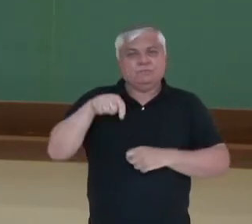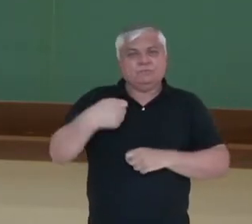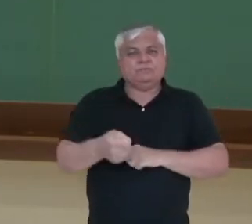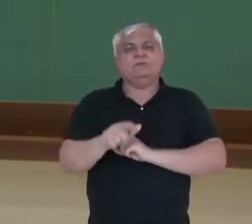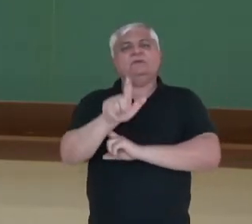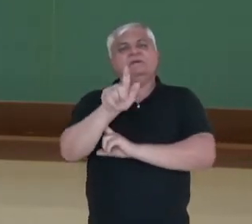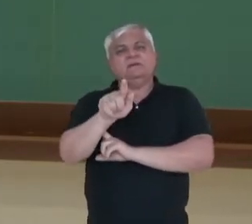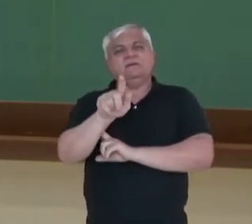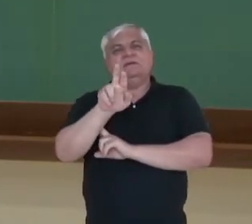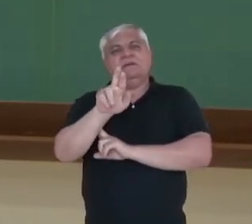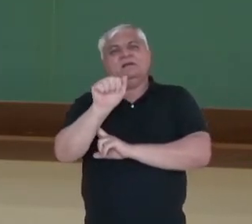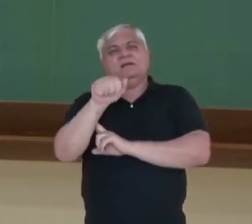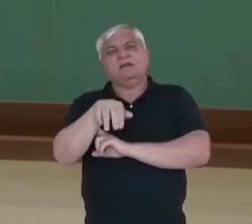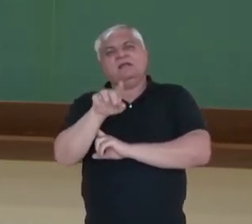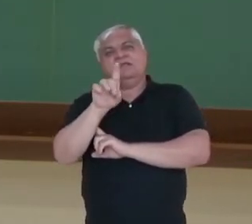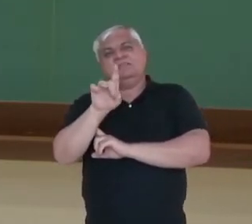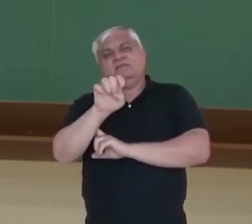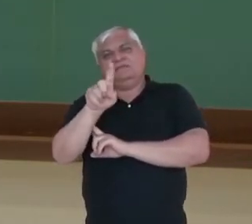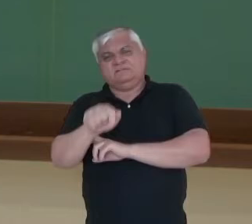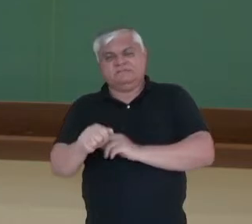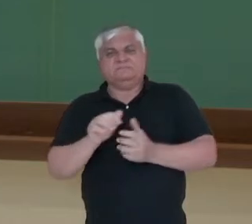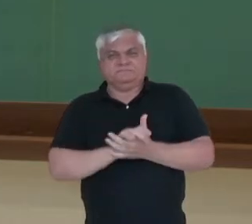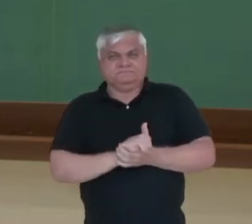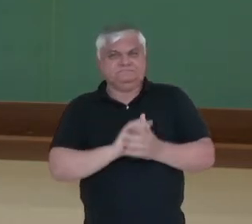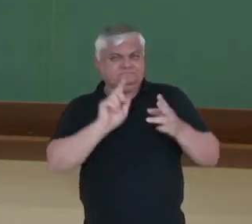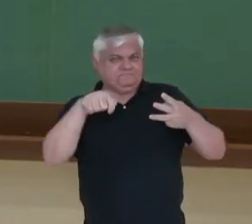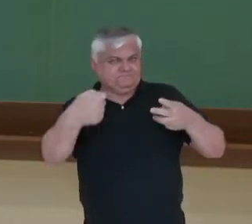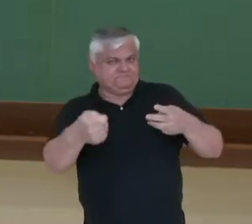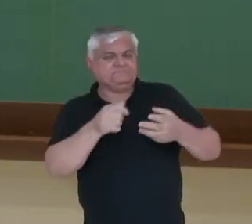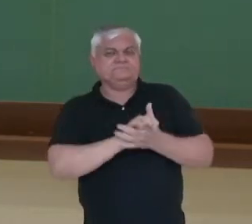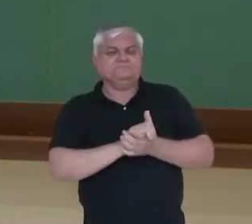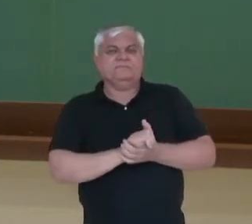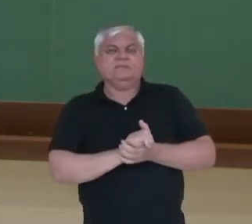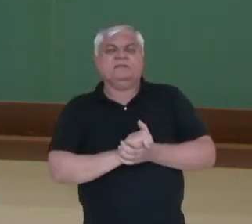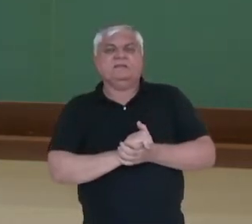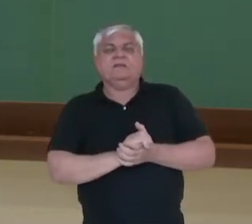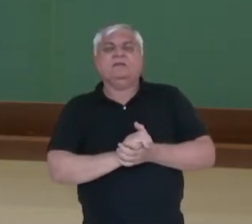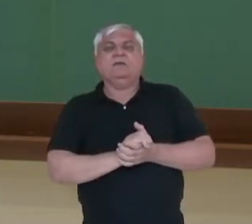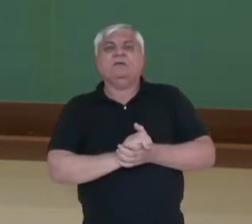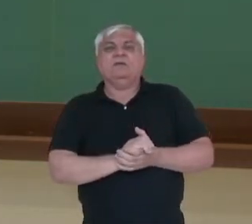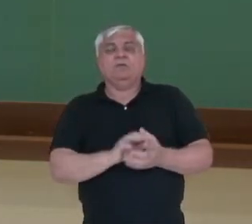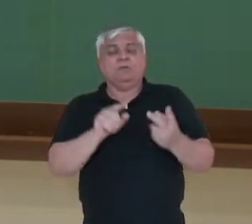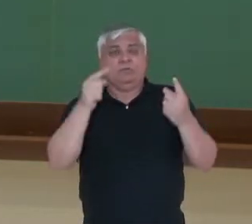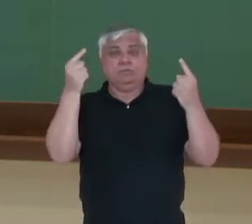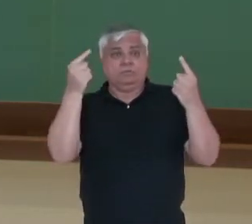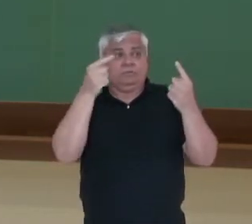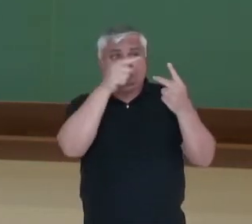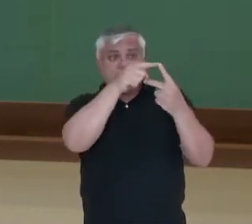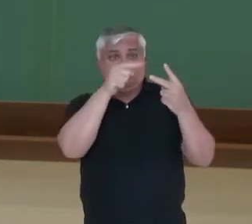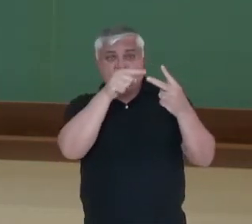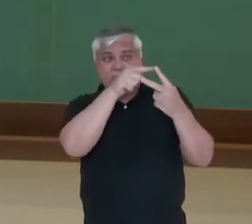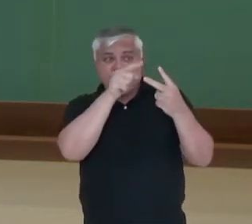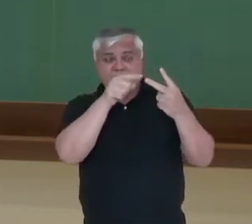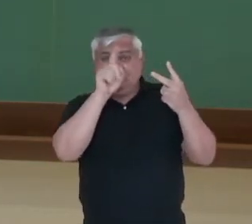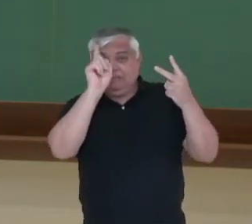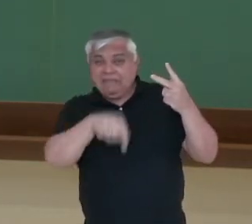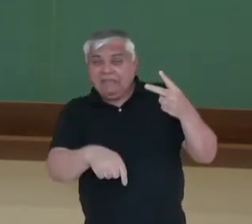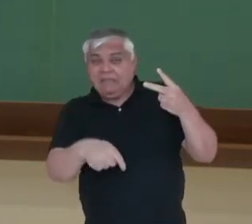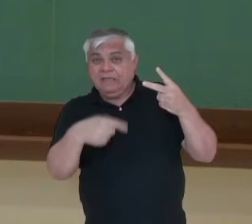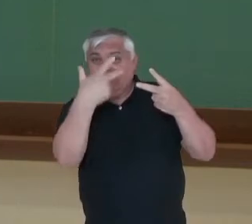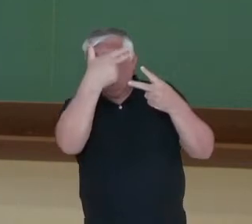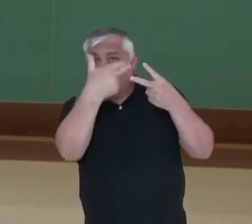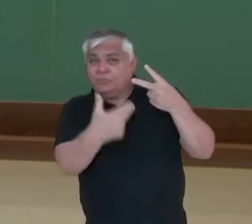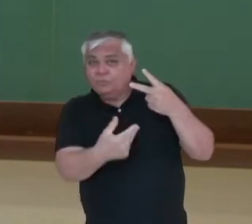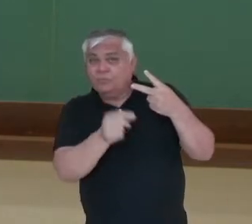é grandeza. Então, quando duas grandezas são diretamente proporcionais, o